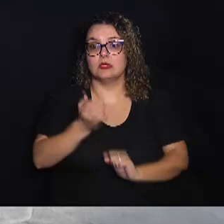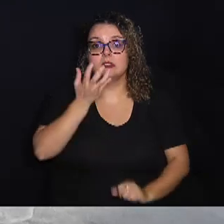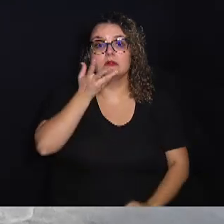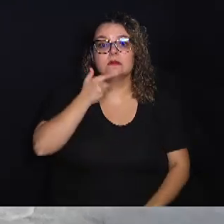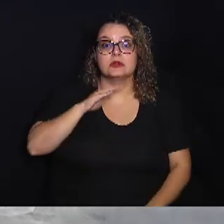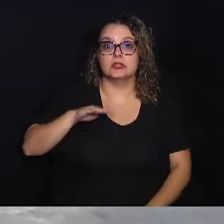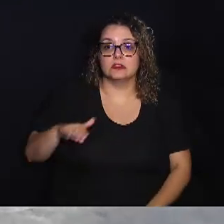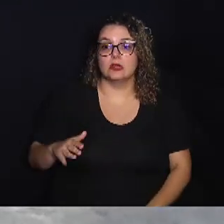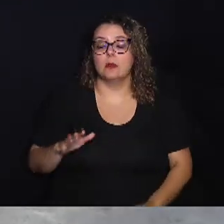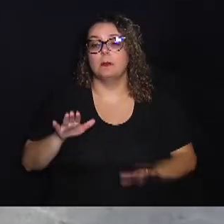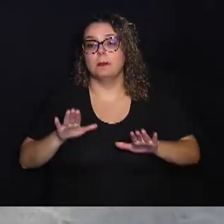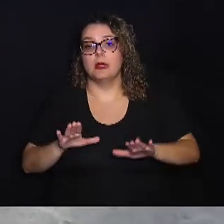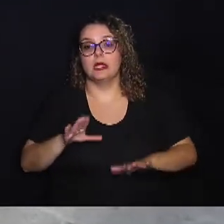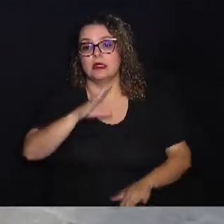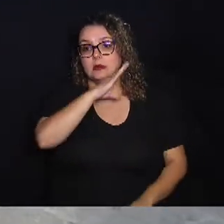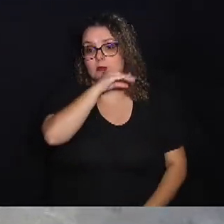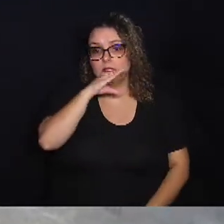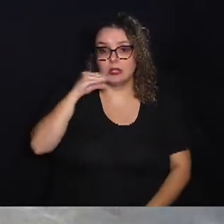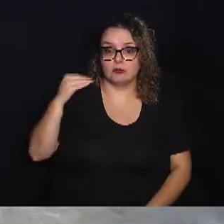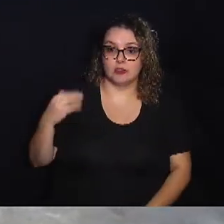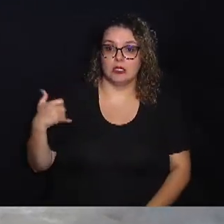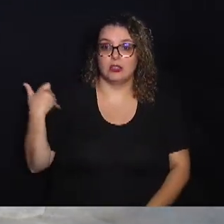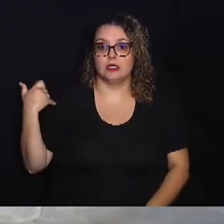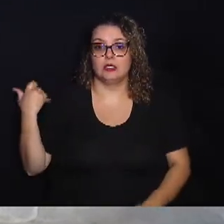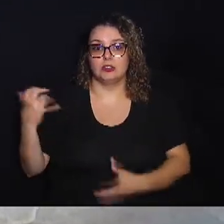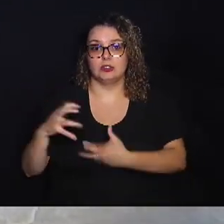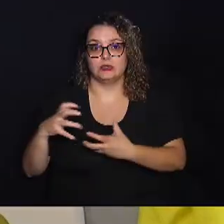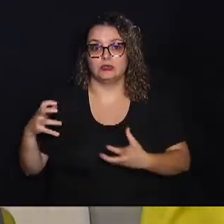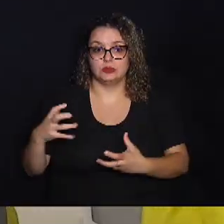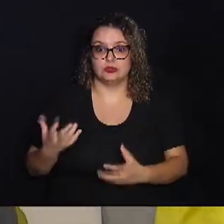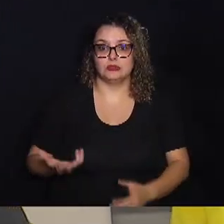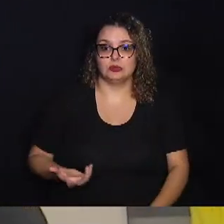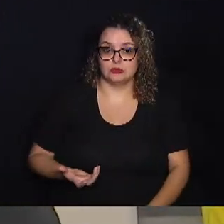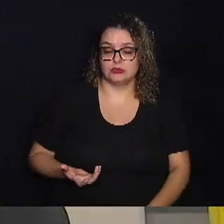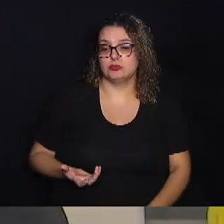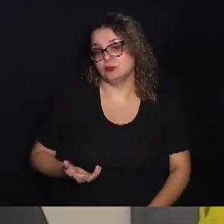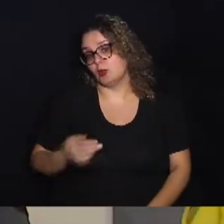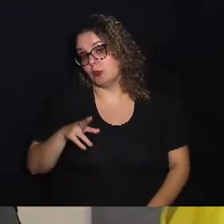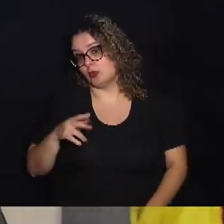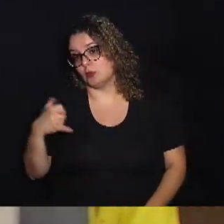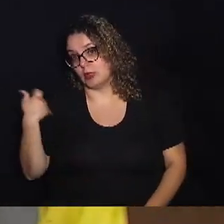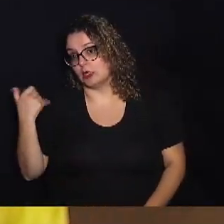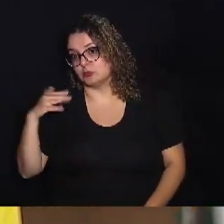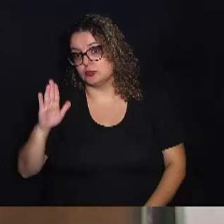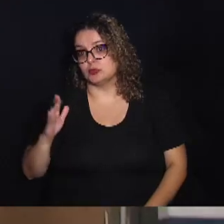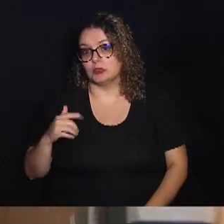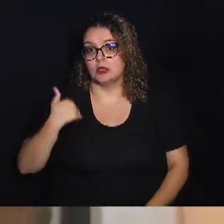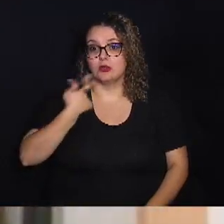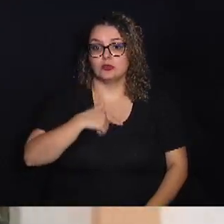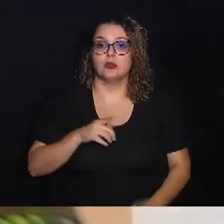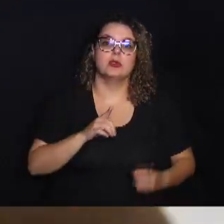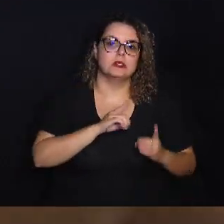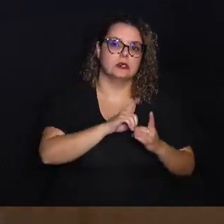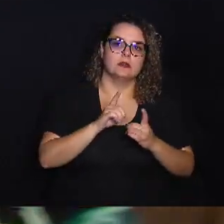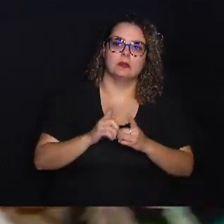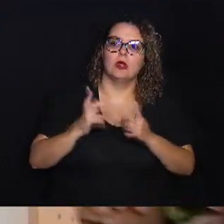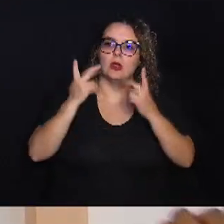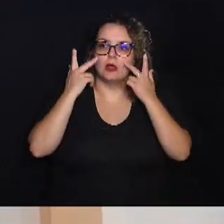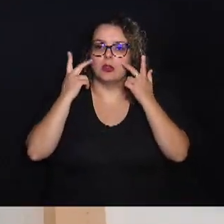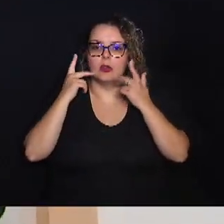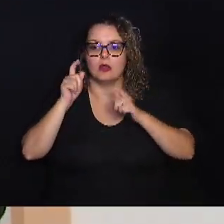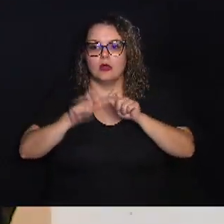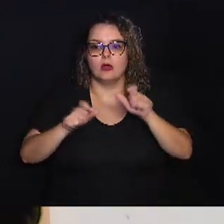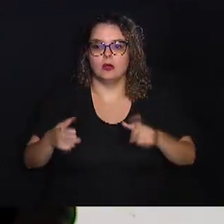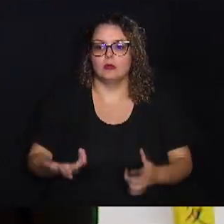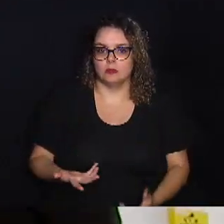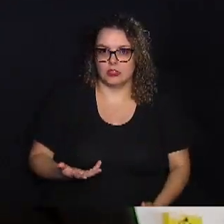Mas para adolescente, idoso, o adulto, nós atendemos tranquilamente. E são pessoas com